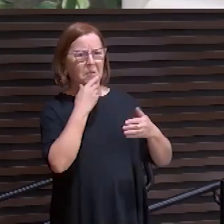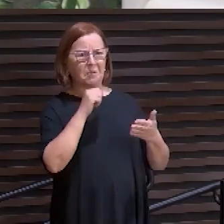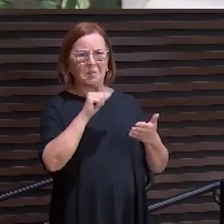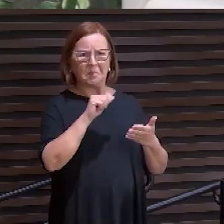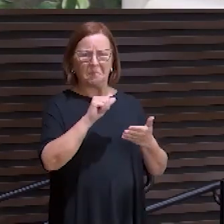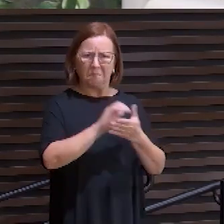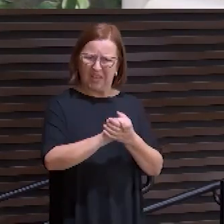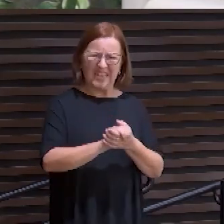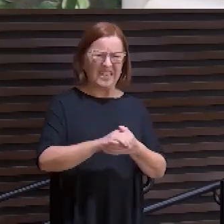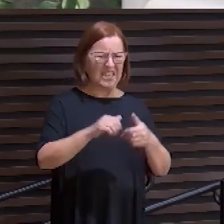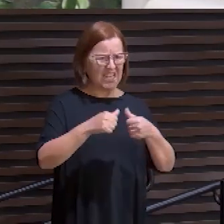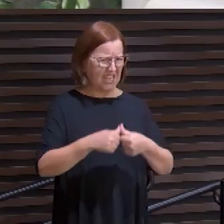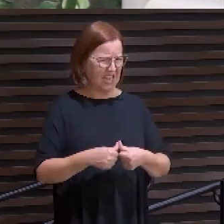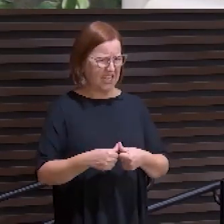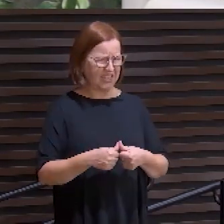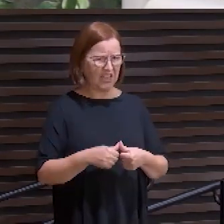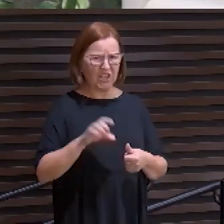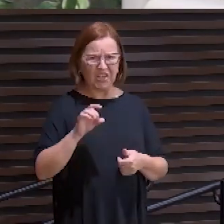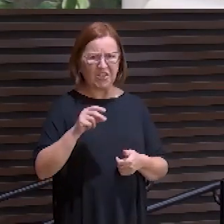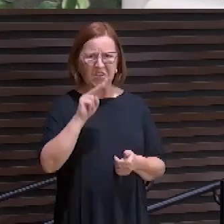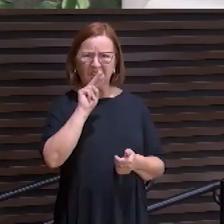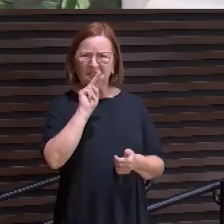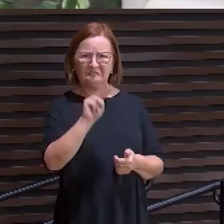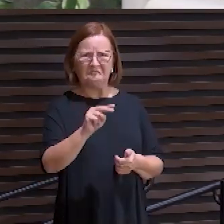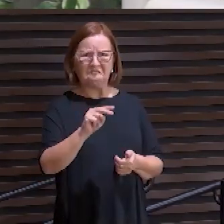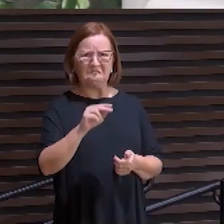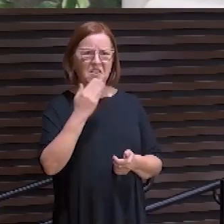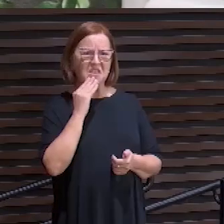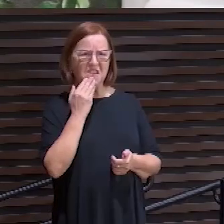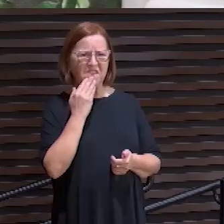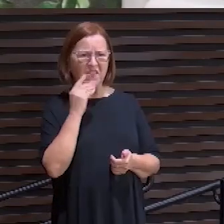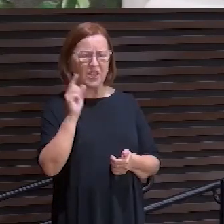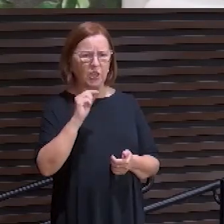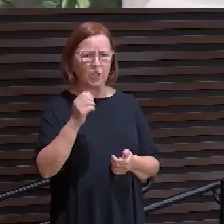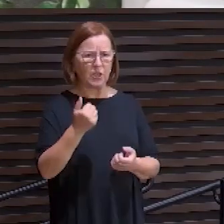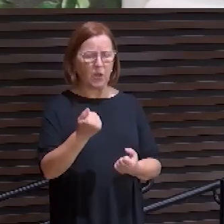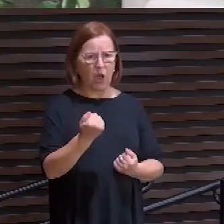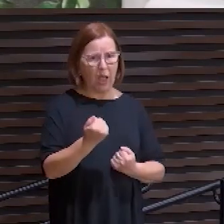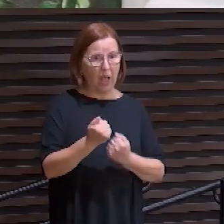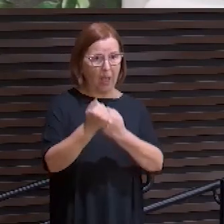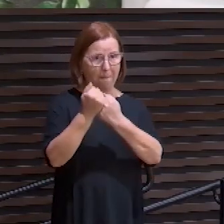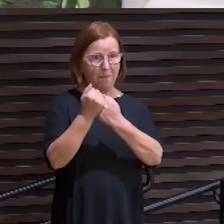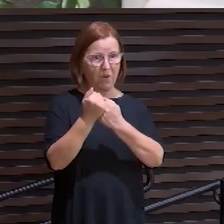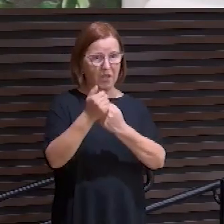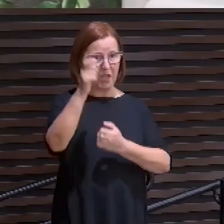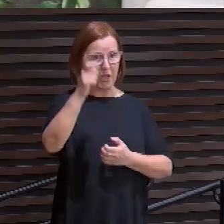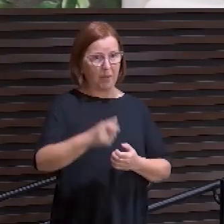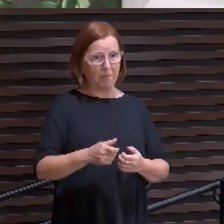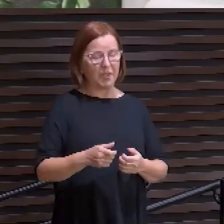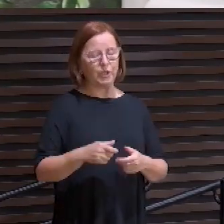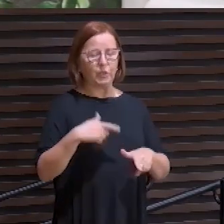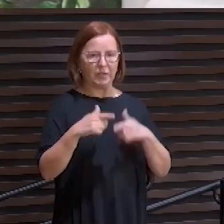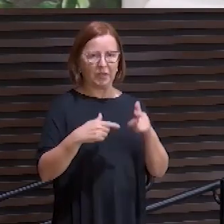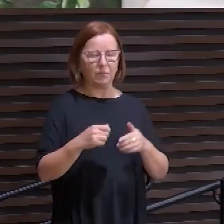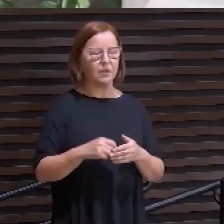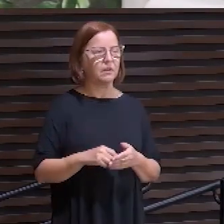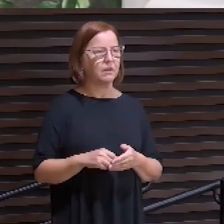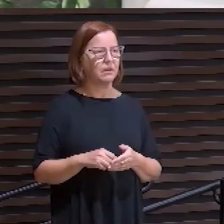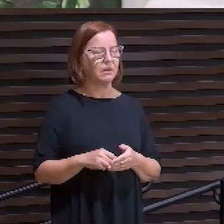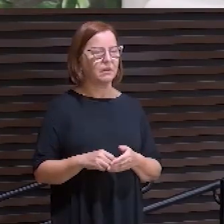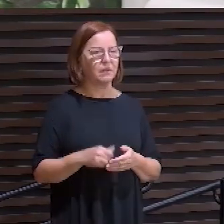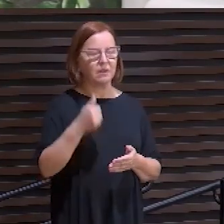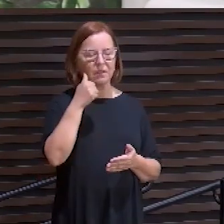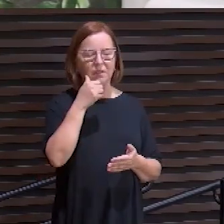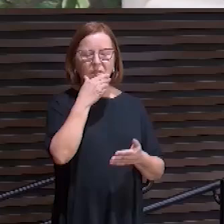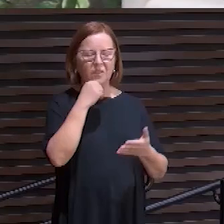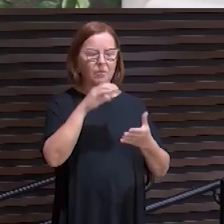vive vendo defeitos em tudo e não apoiando aquele que está trabalhando. Marido que senta no sofá